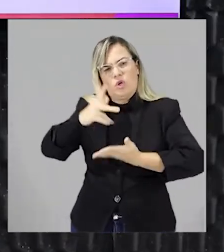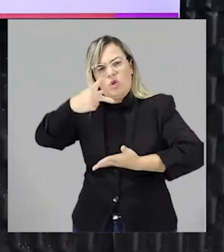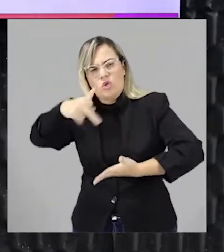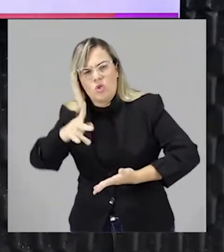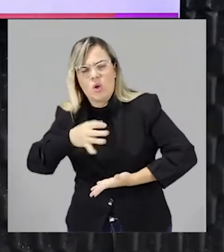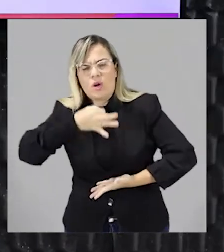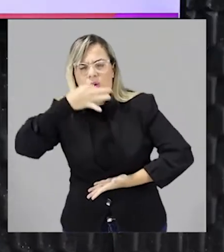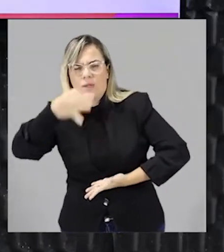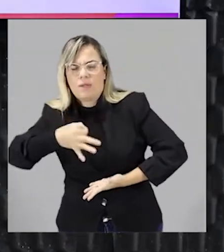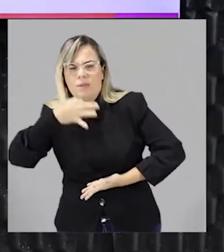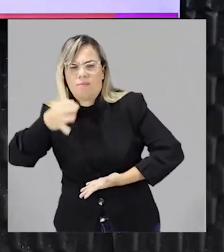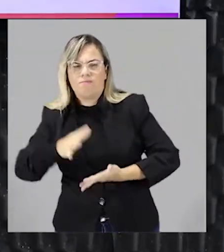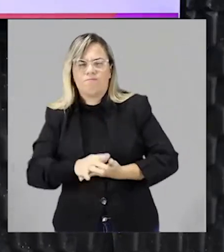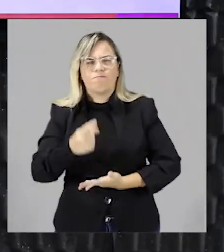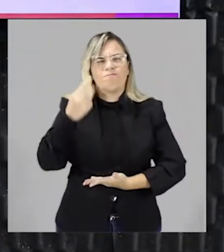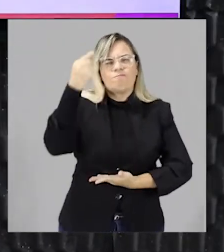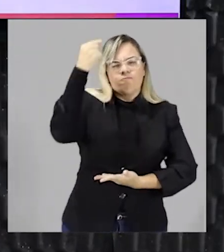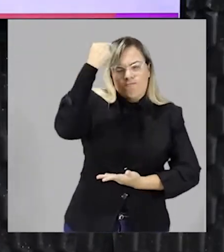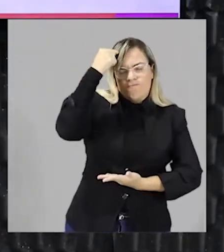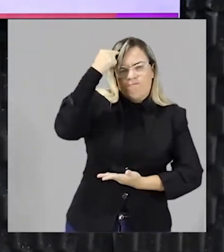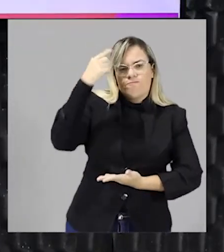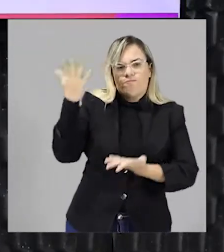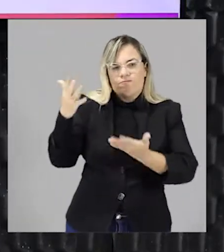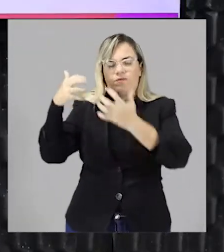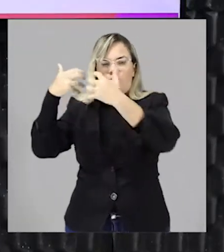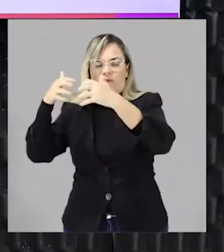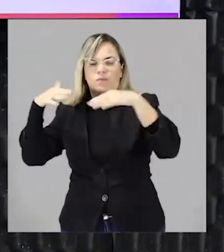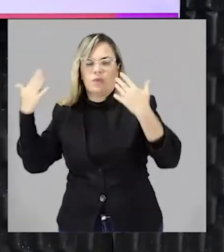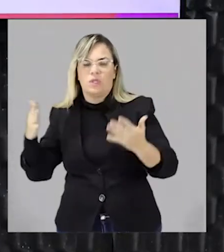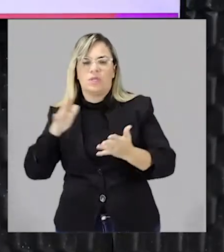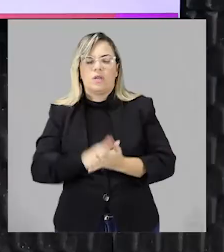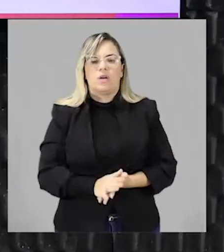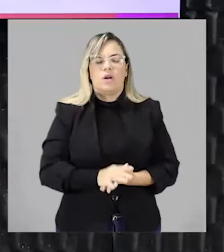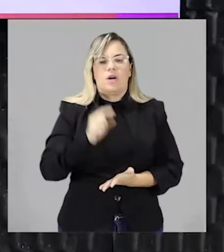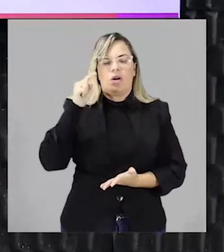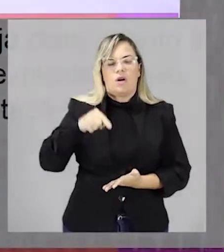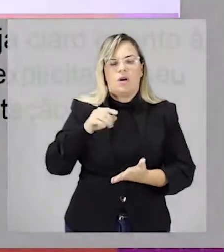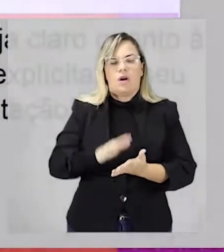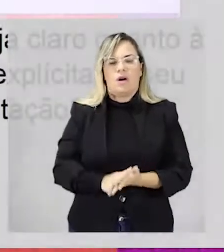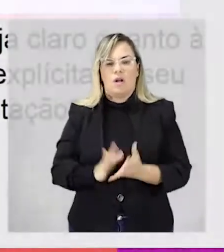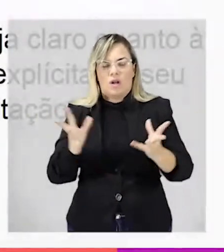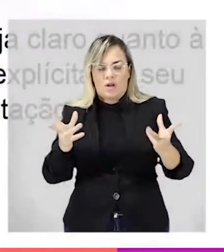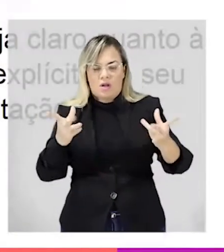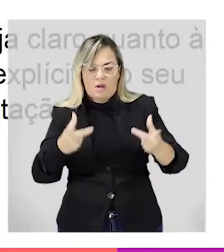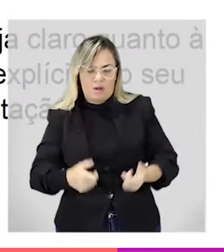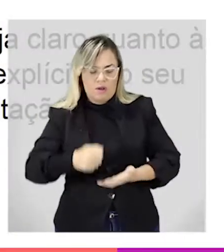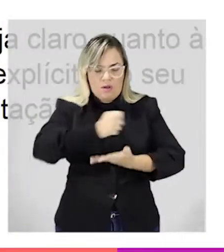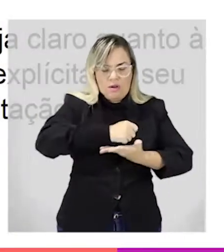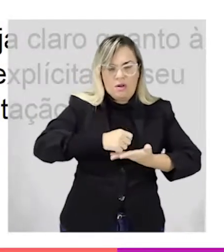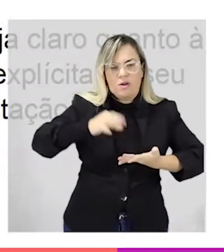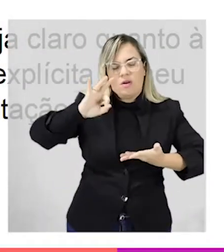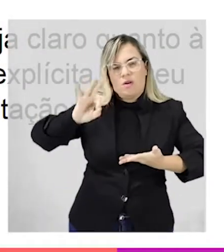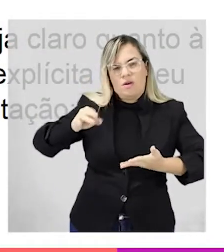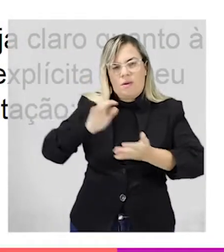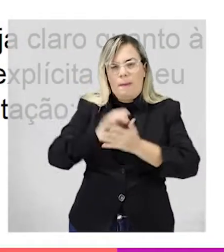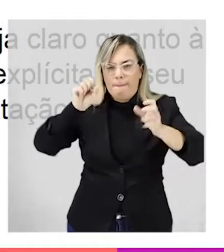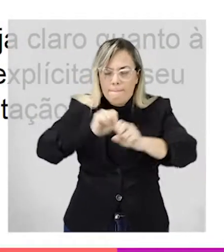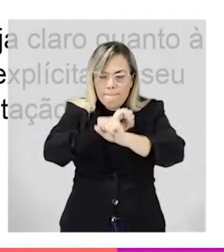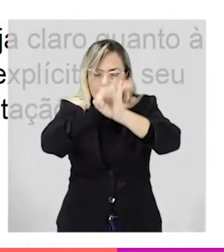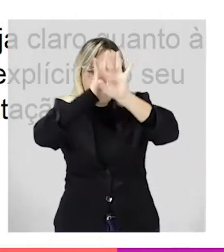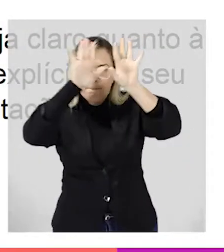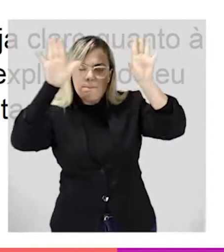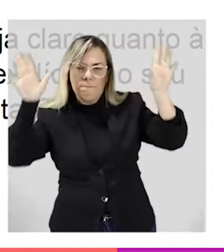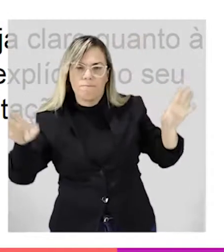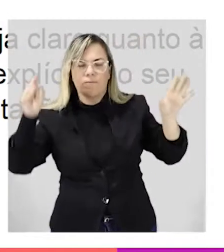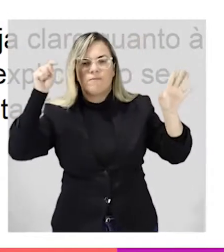vista. O que você defende? Para um texto eficaz, é necessário clareza. Portanto, seja